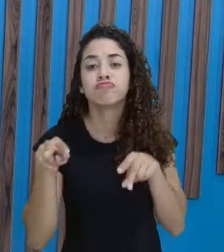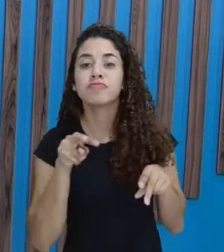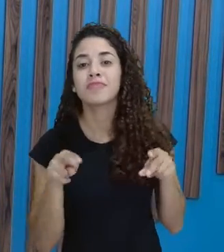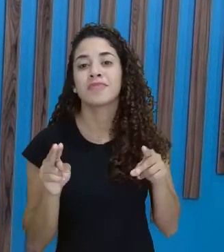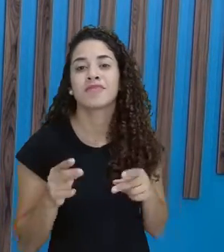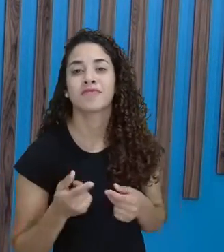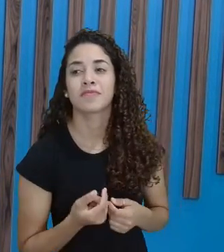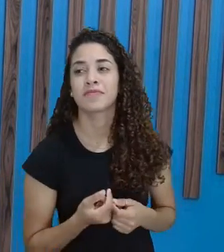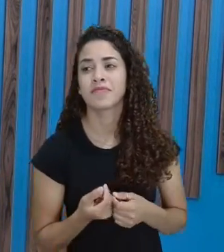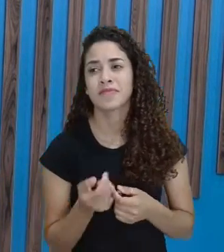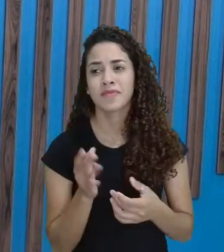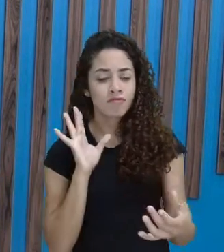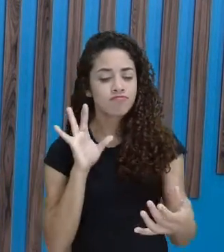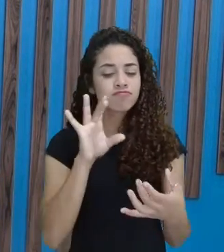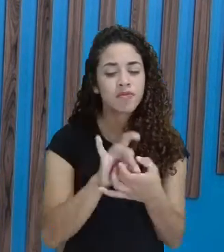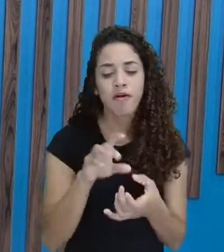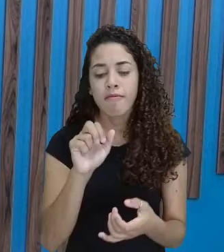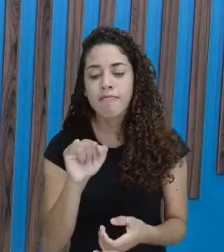a